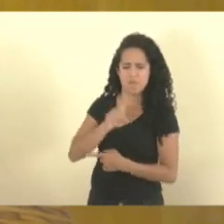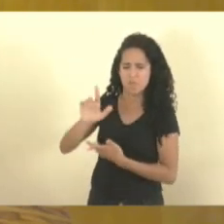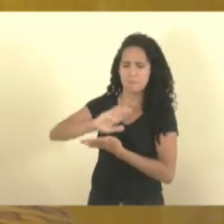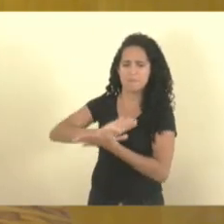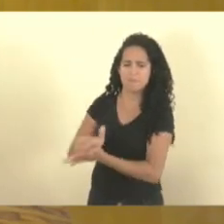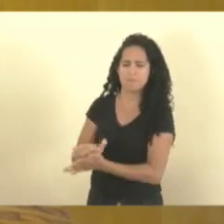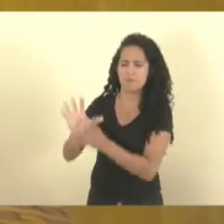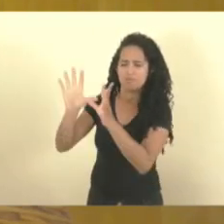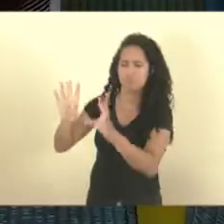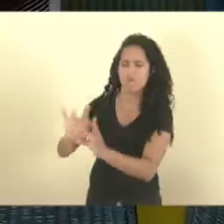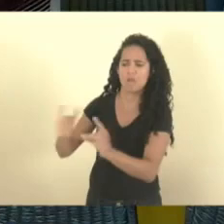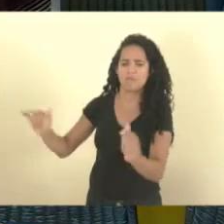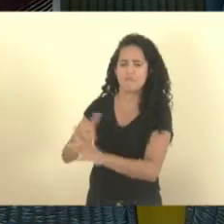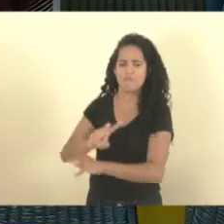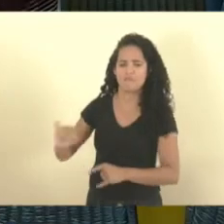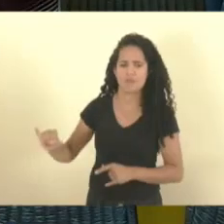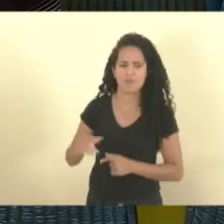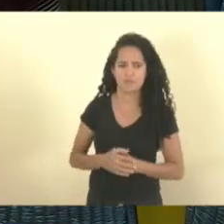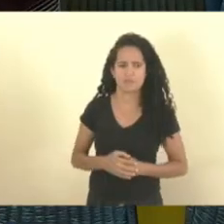aí.